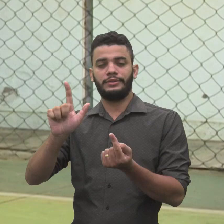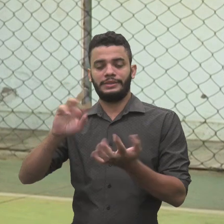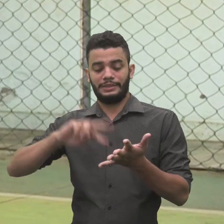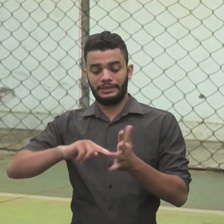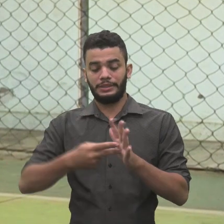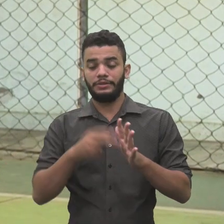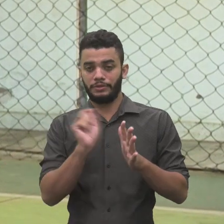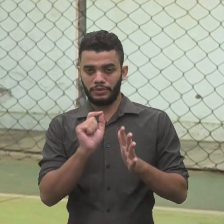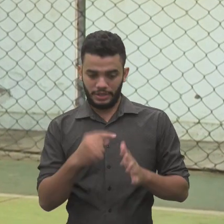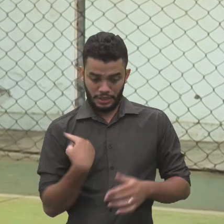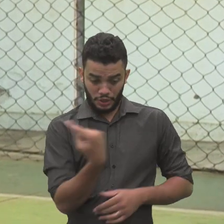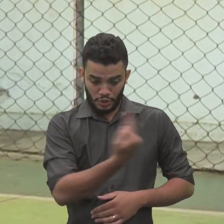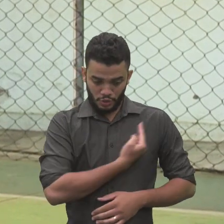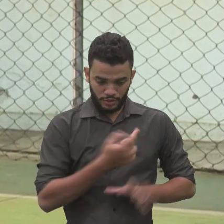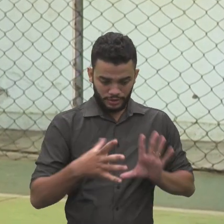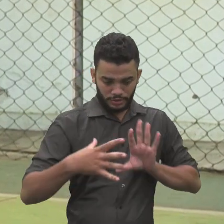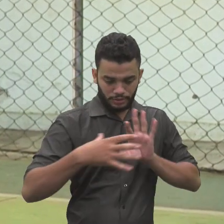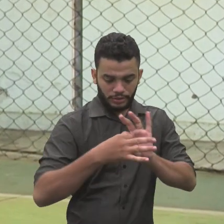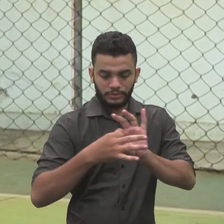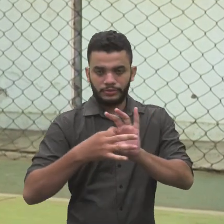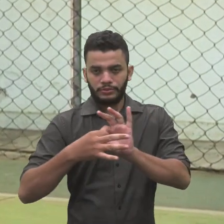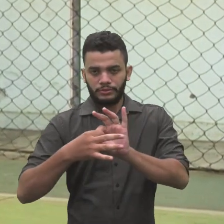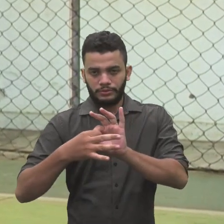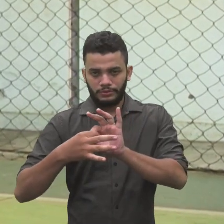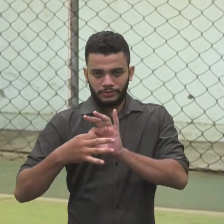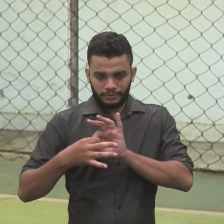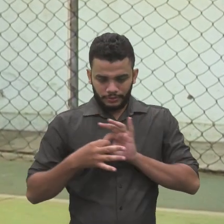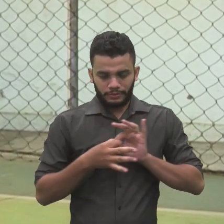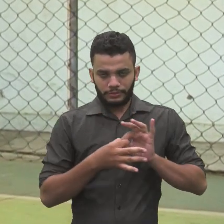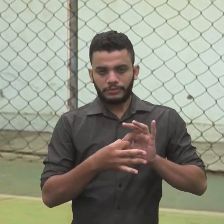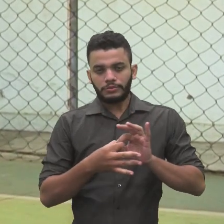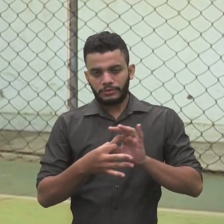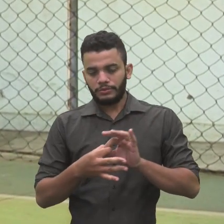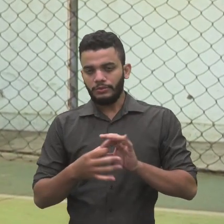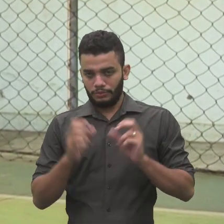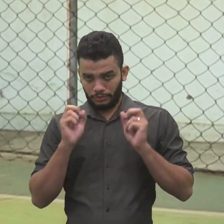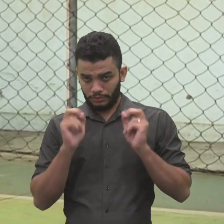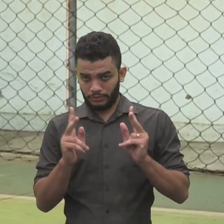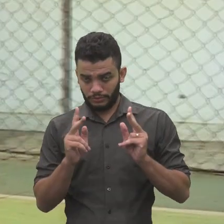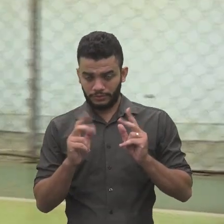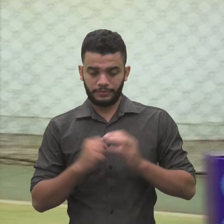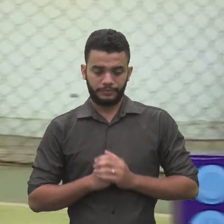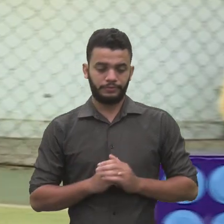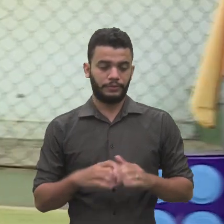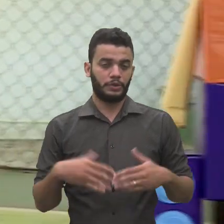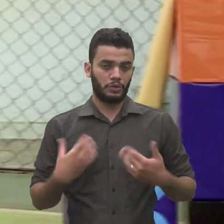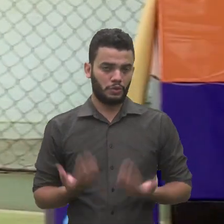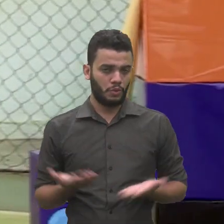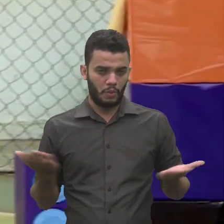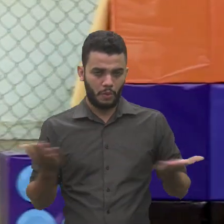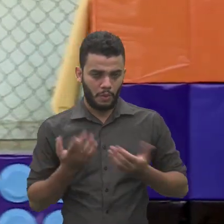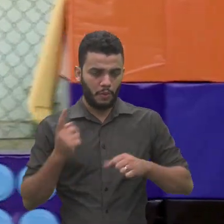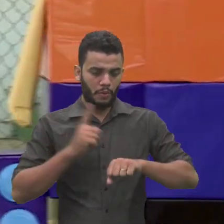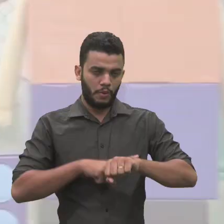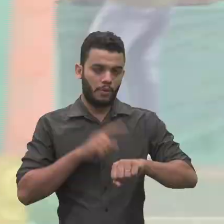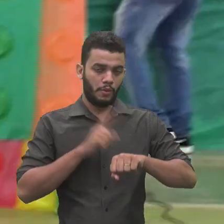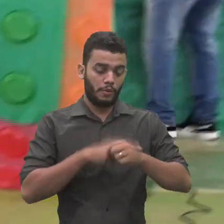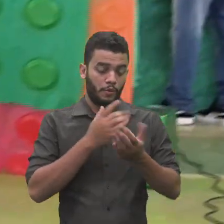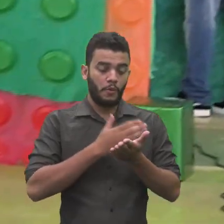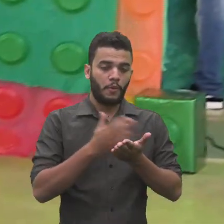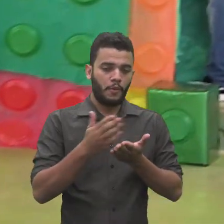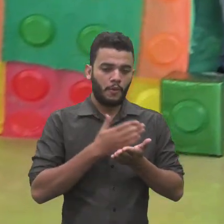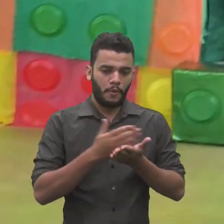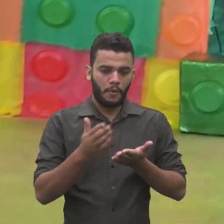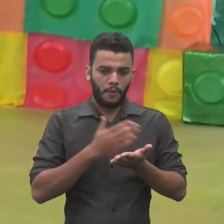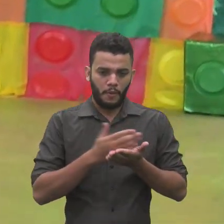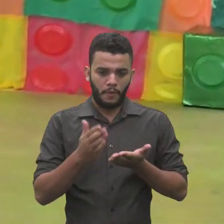somos todos peças principais desse Lego, tá bom? Então vamos ver essa apresentação bonita aqui? Como é